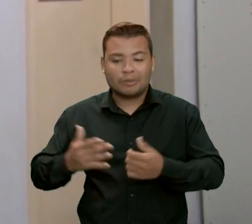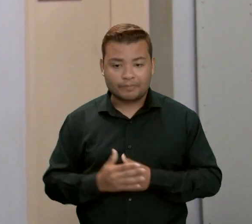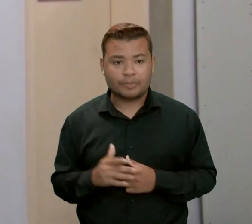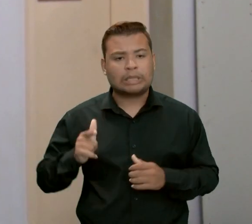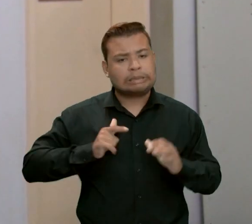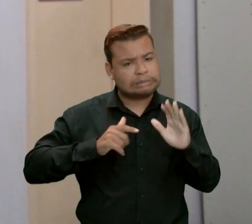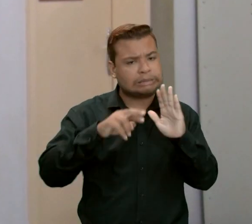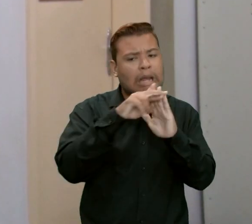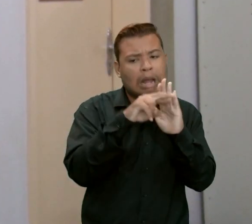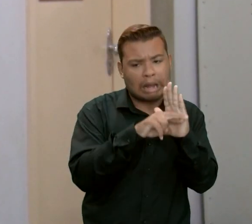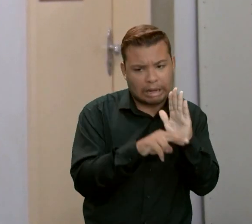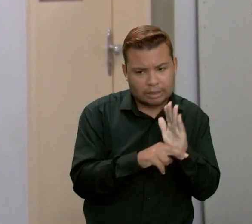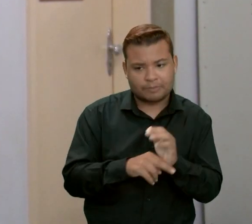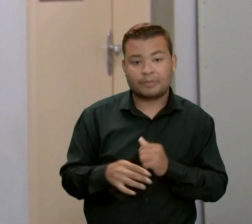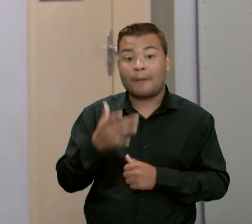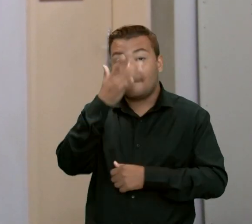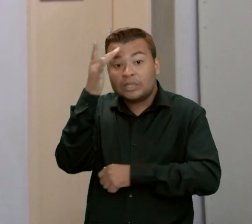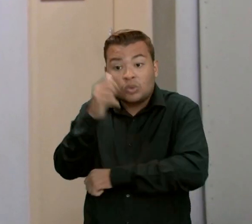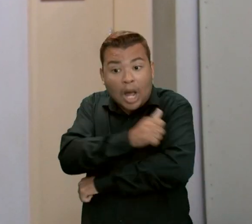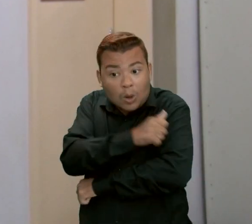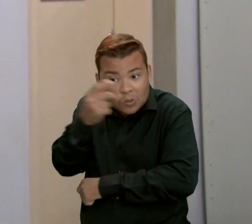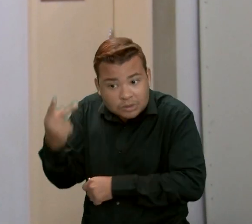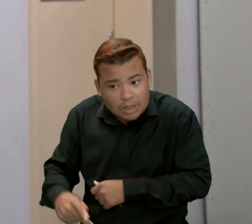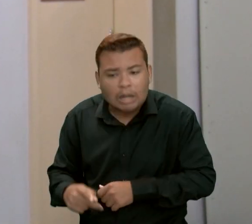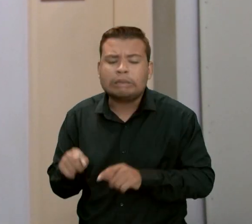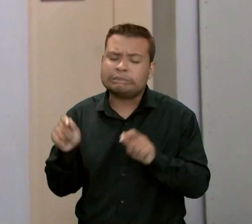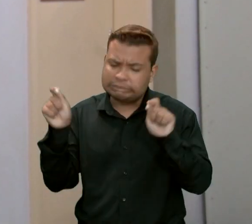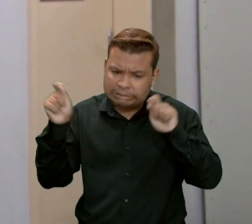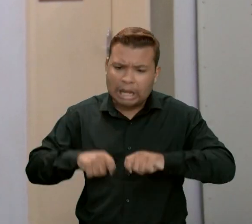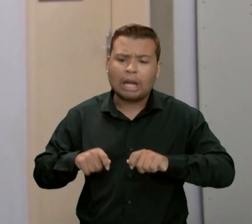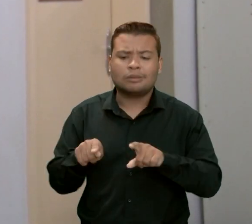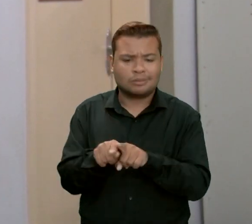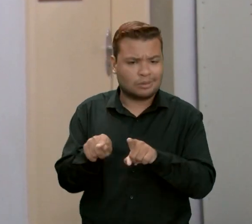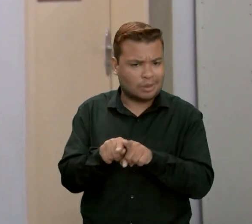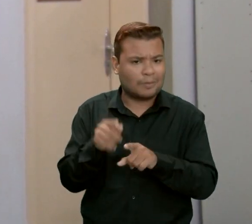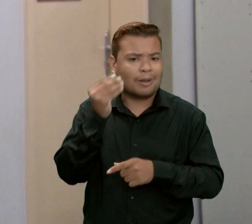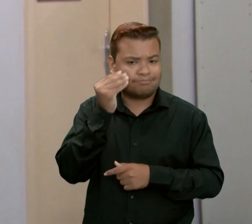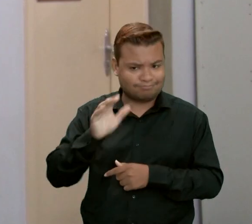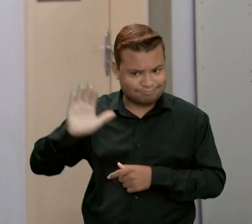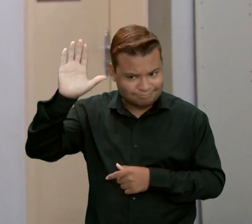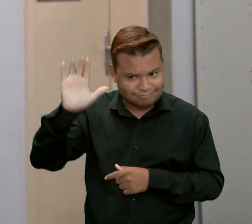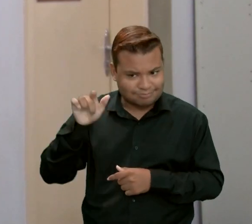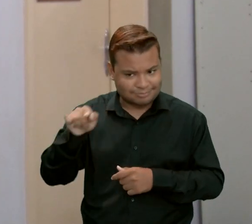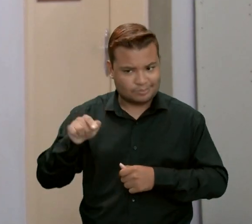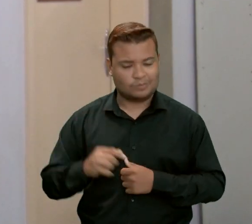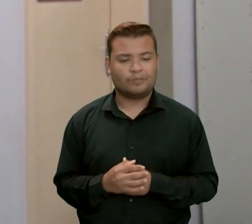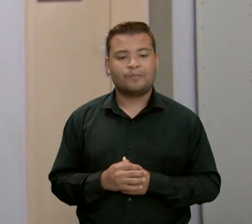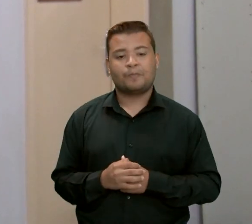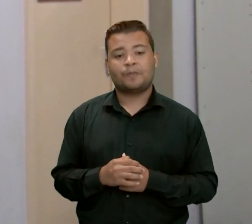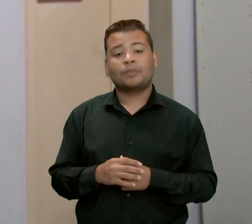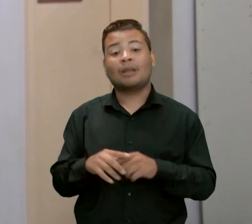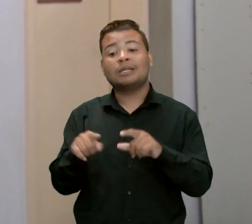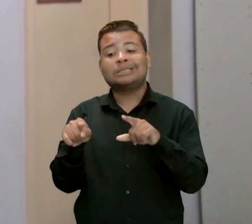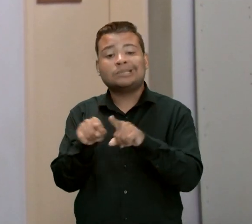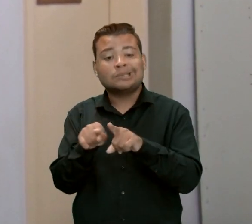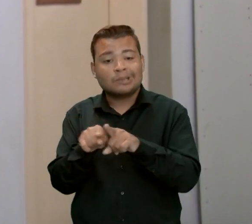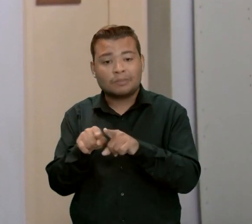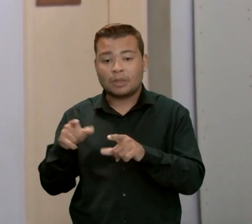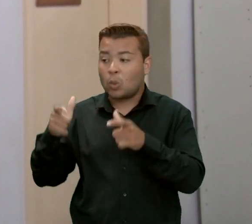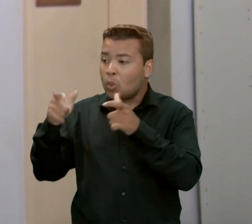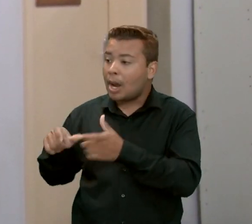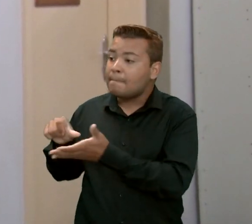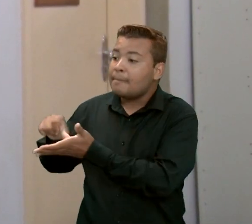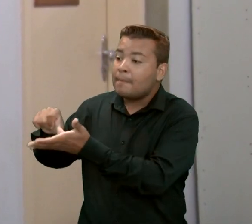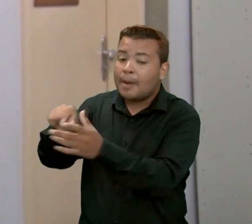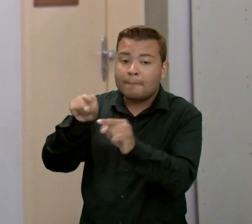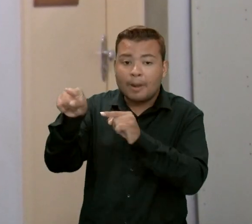regras, quem é aluno da casa também pode concorrer, né, e pode participar desse momento. E os outros pontos de